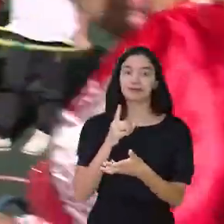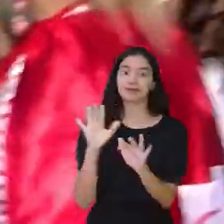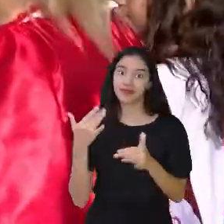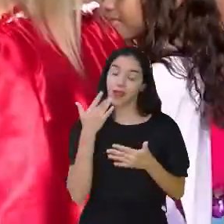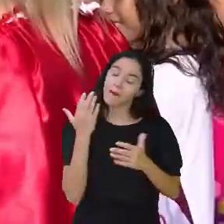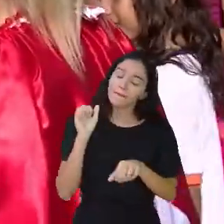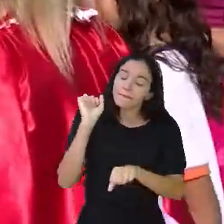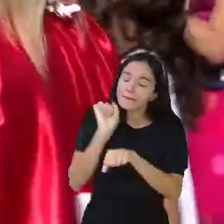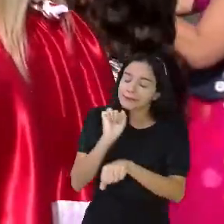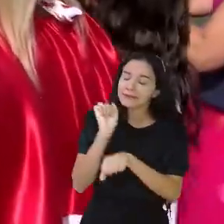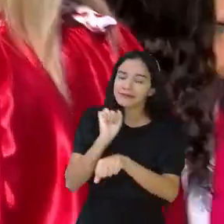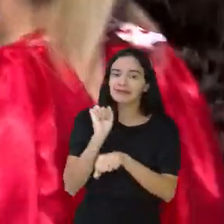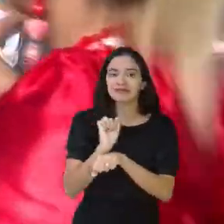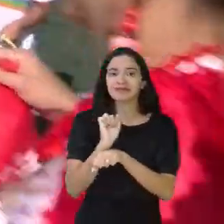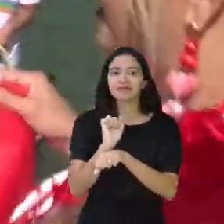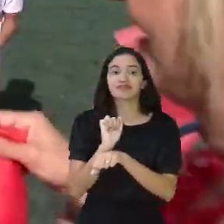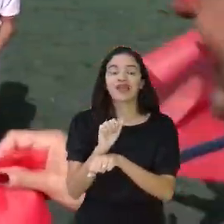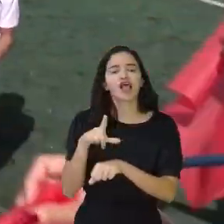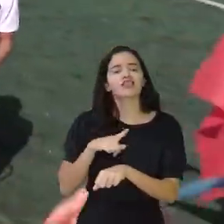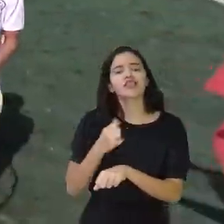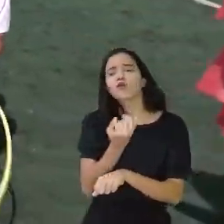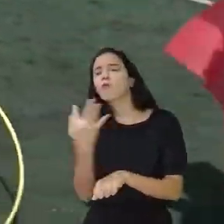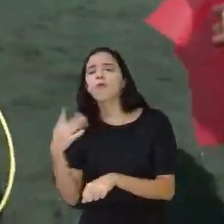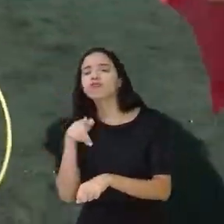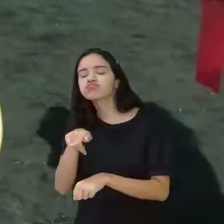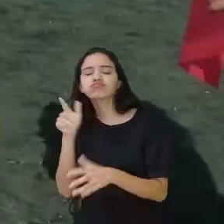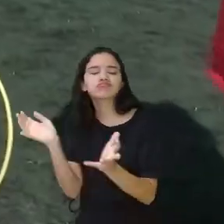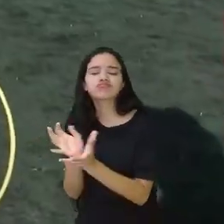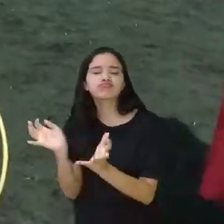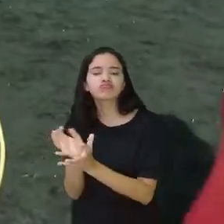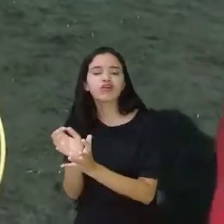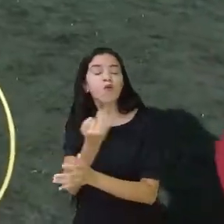pera aí tem quantos braços